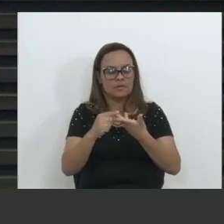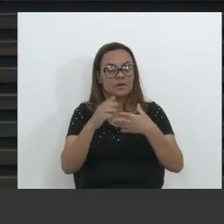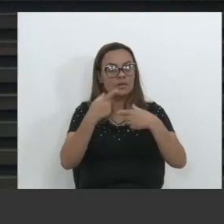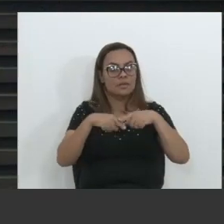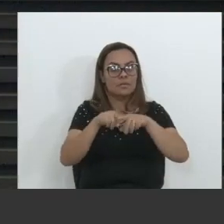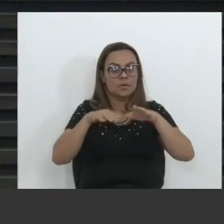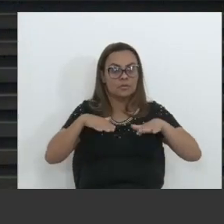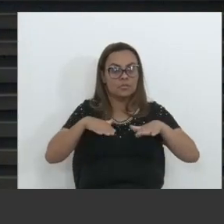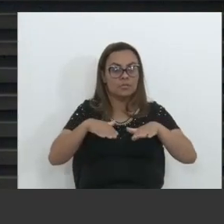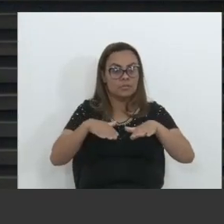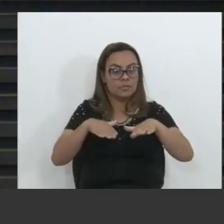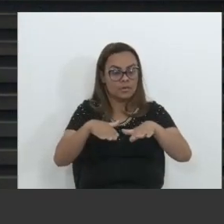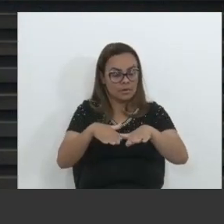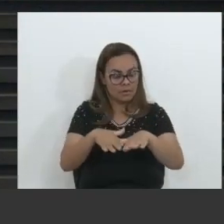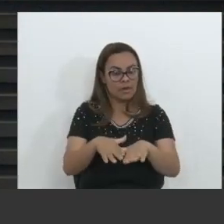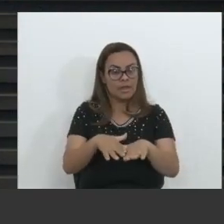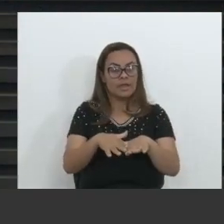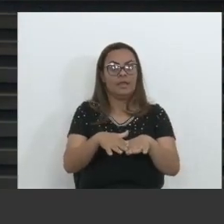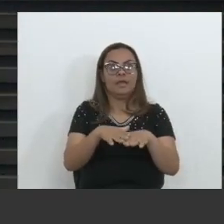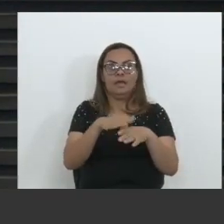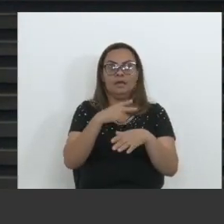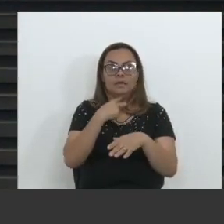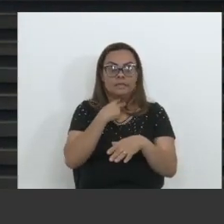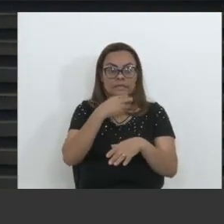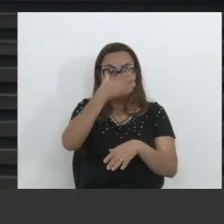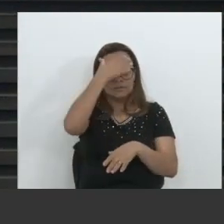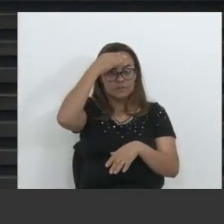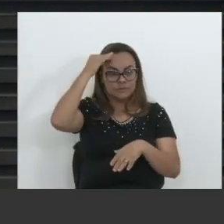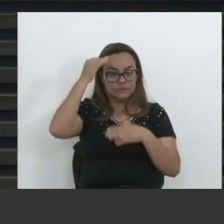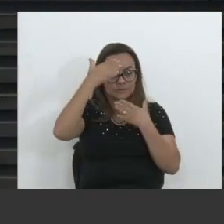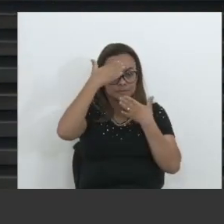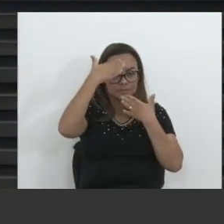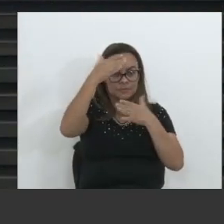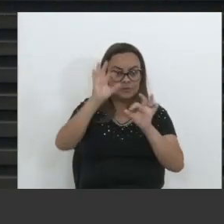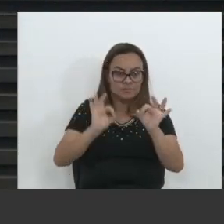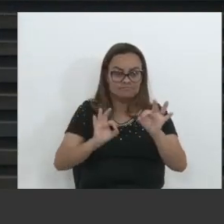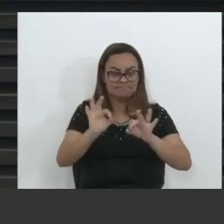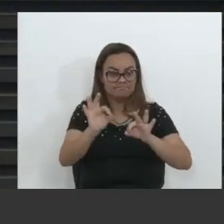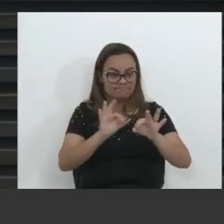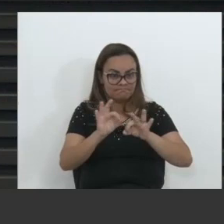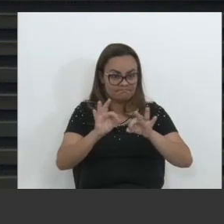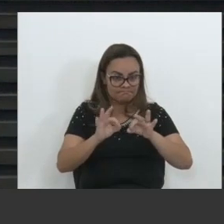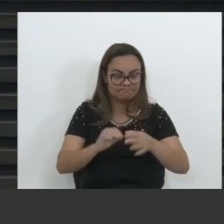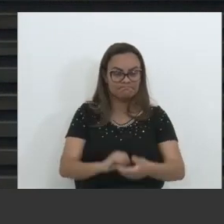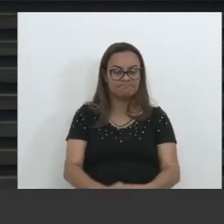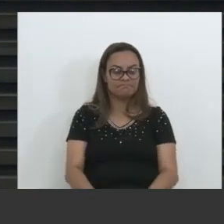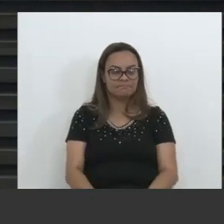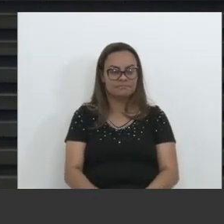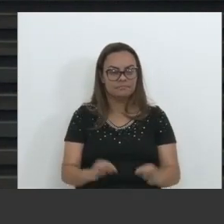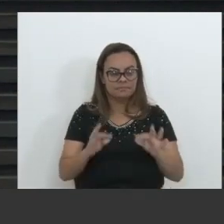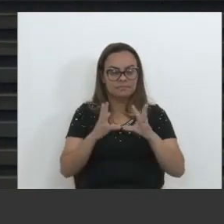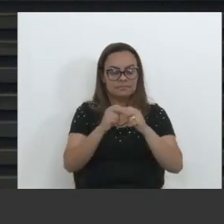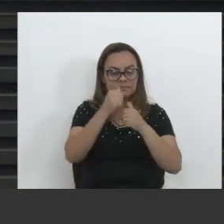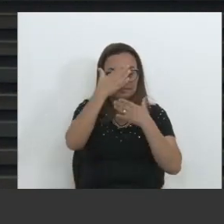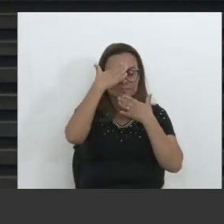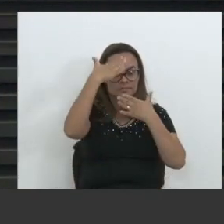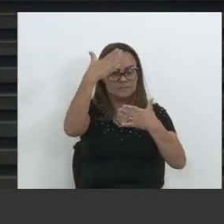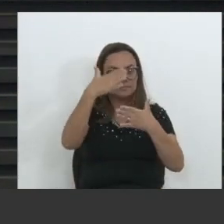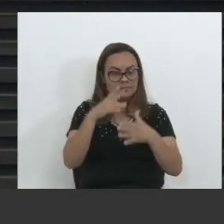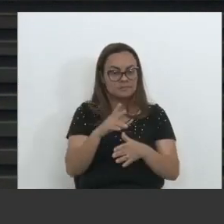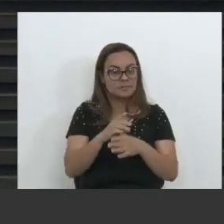Guarulhos que a gente não pode deixar de agradecer também que ajustaram todas as demandas eh eu quero agradecer a galera do